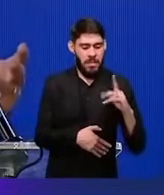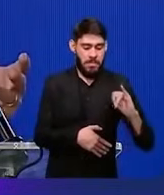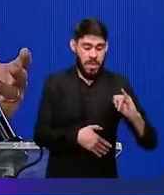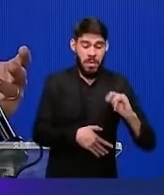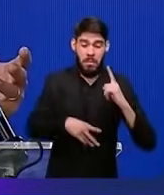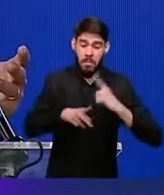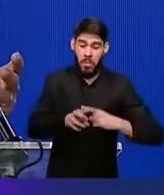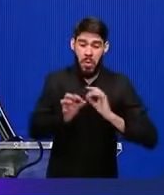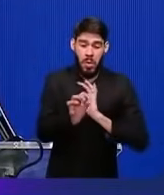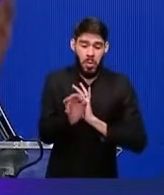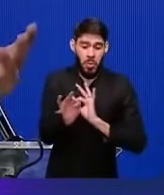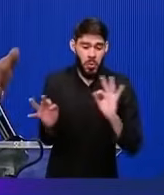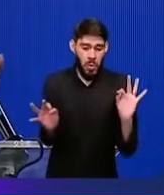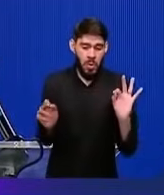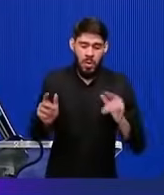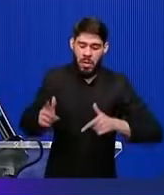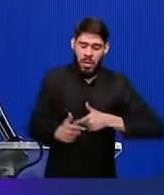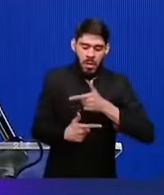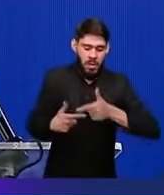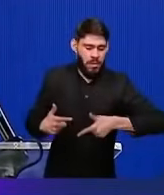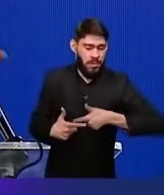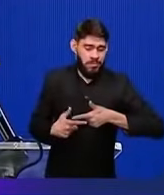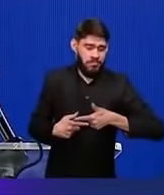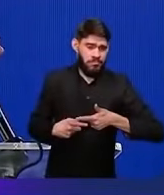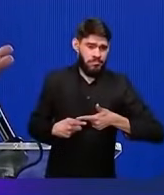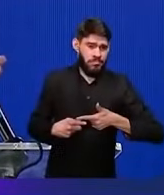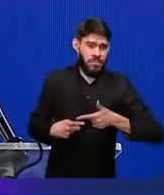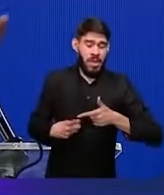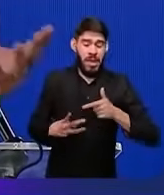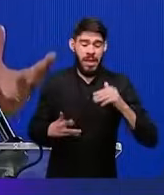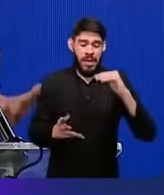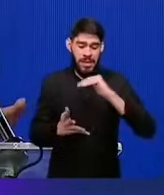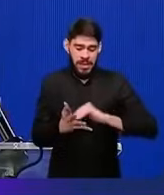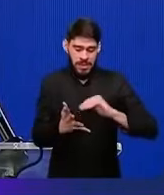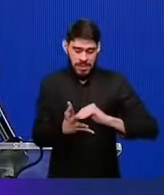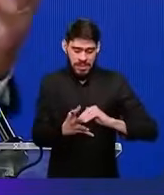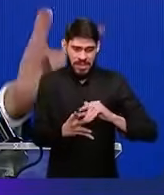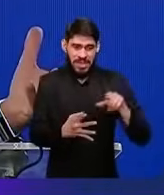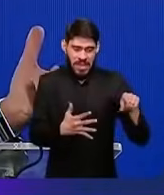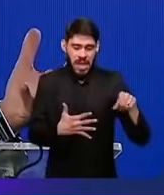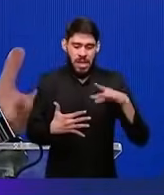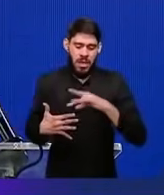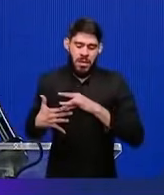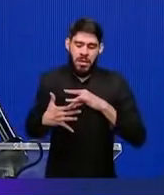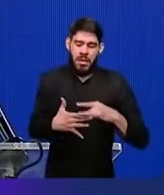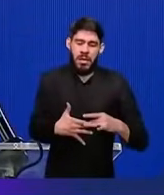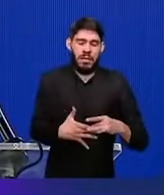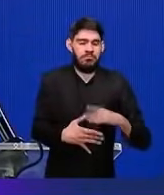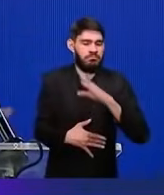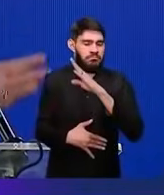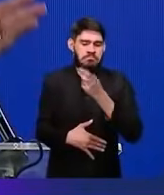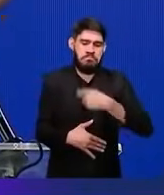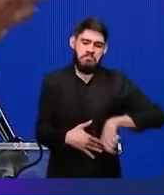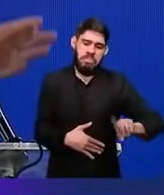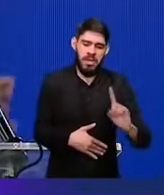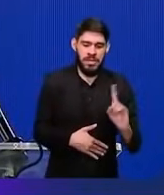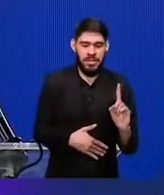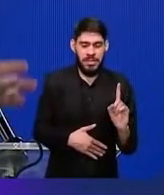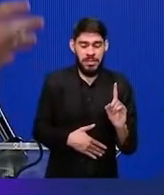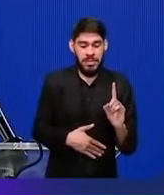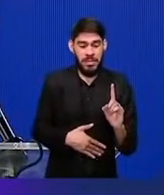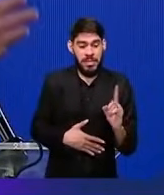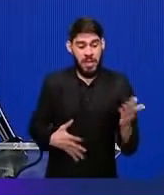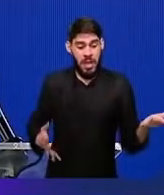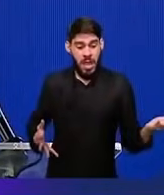bem sucedido o trabalho dele que a secretaria que ele liderou não se faz mais necessária. E agora a